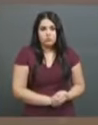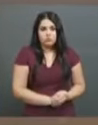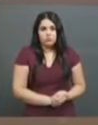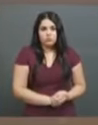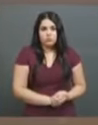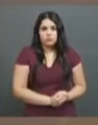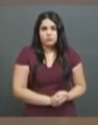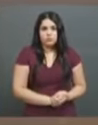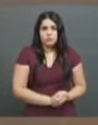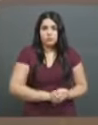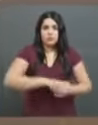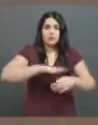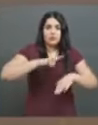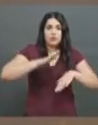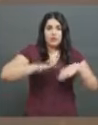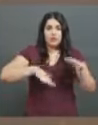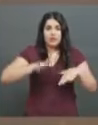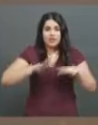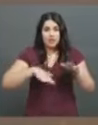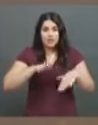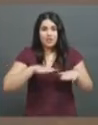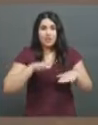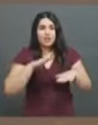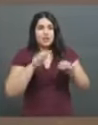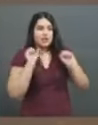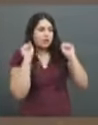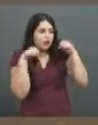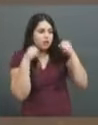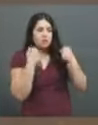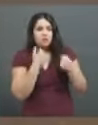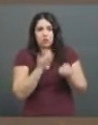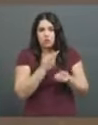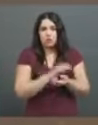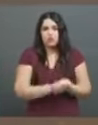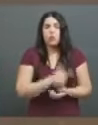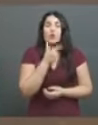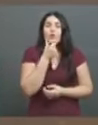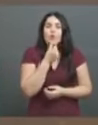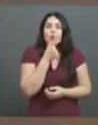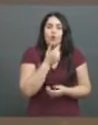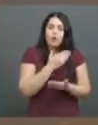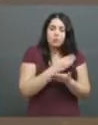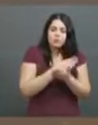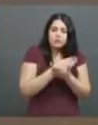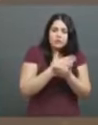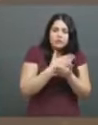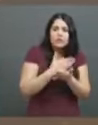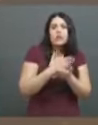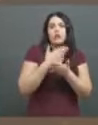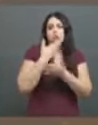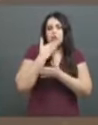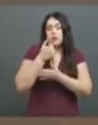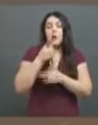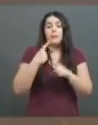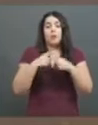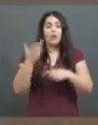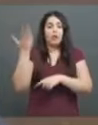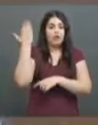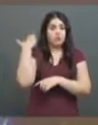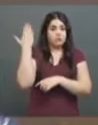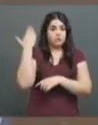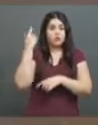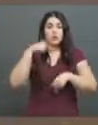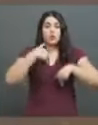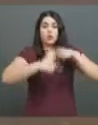seja treinamentos indoor, seja treinamentos outdoor. E o homem está começando a melhorar essa busca, porque antes era um